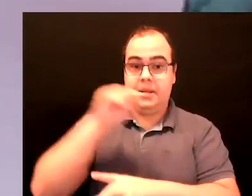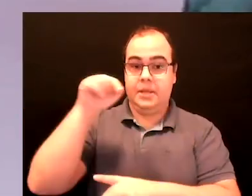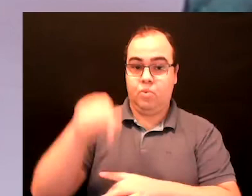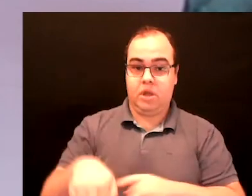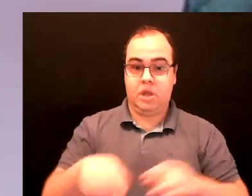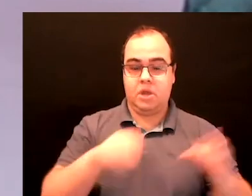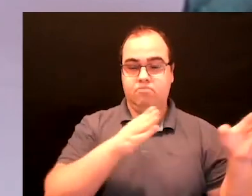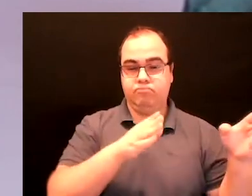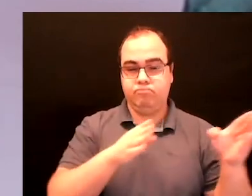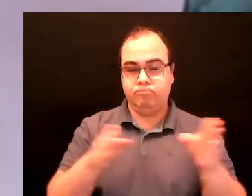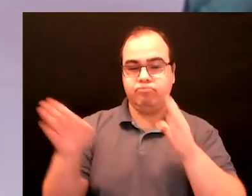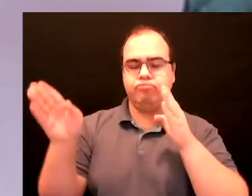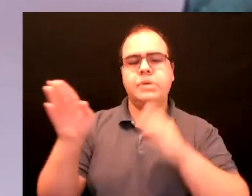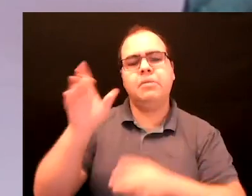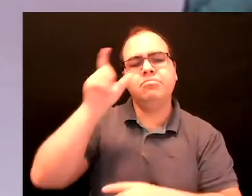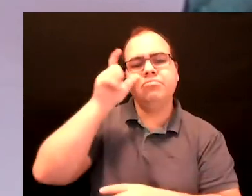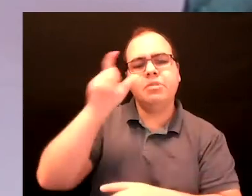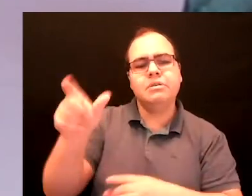Estou terminando aqui.